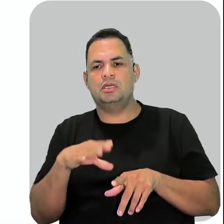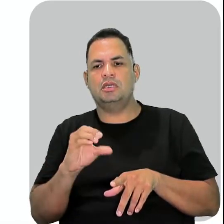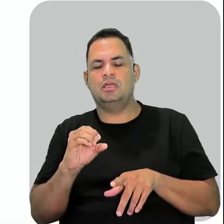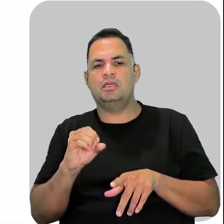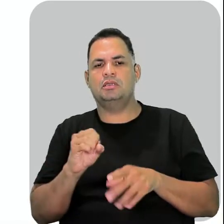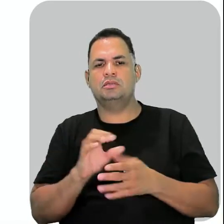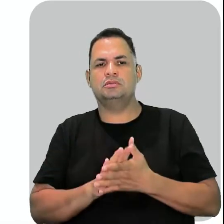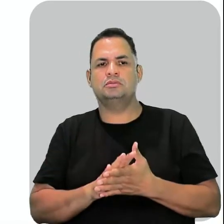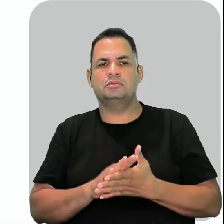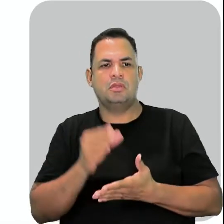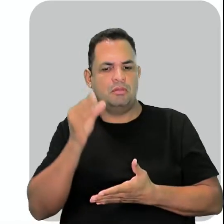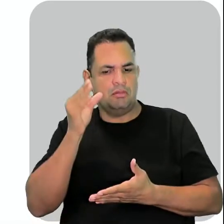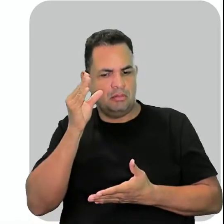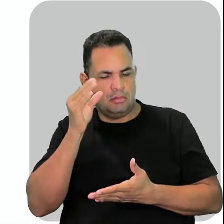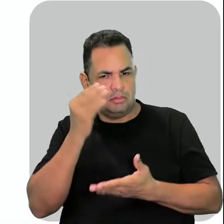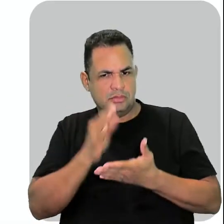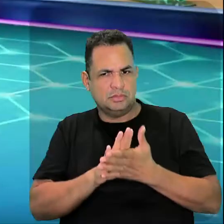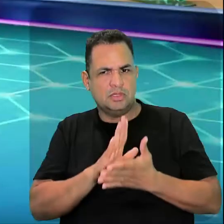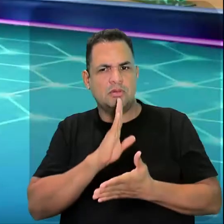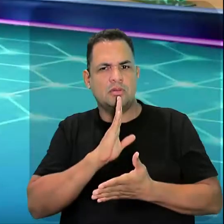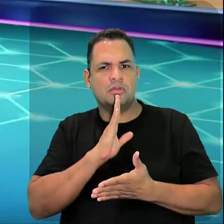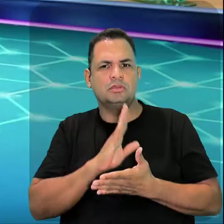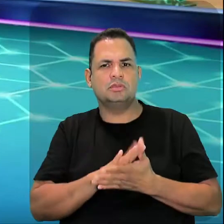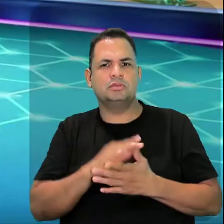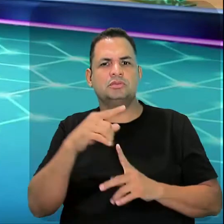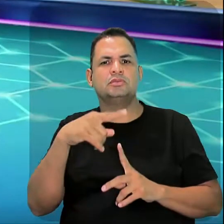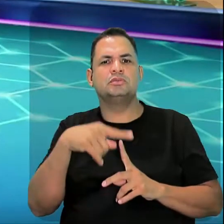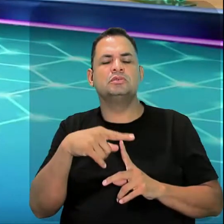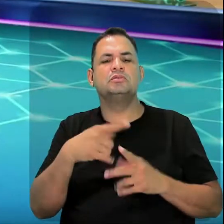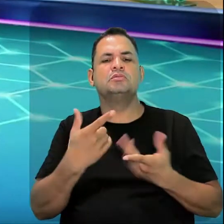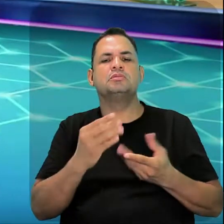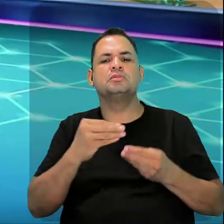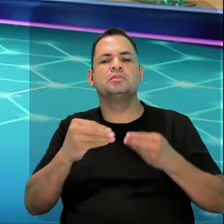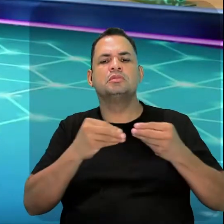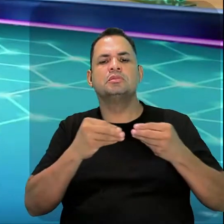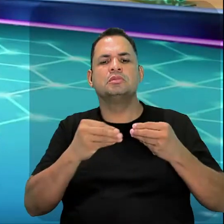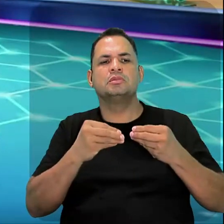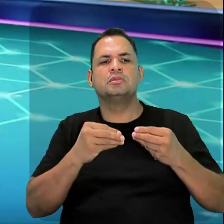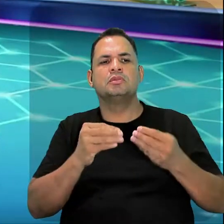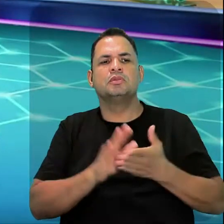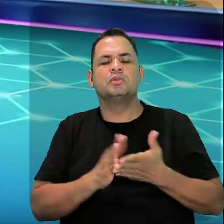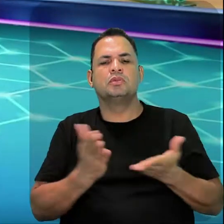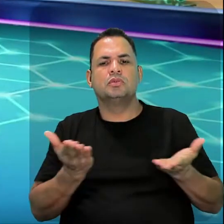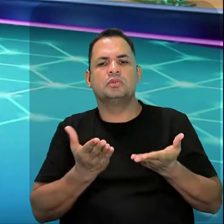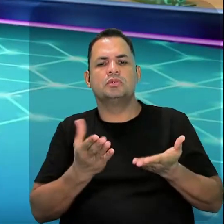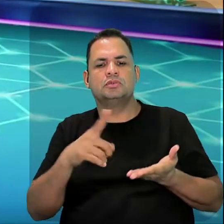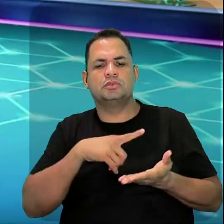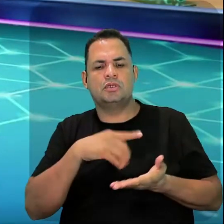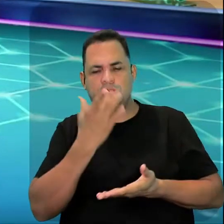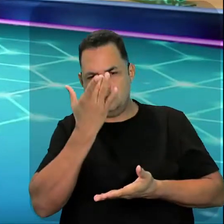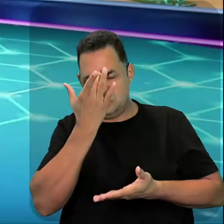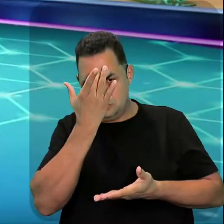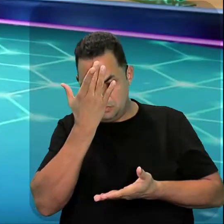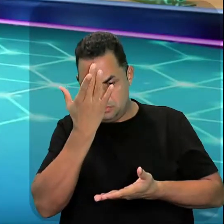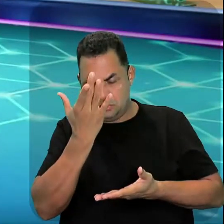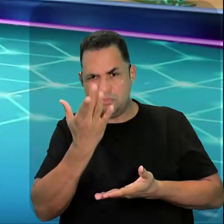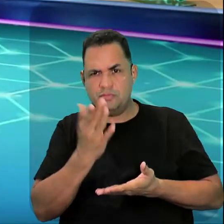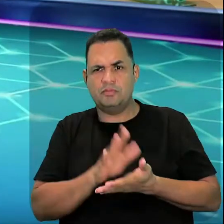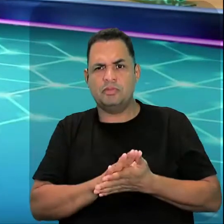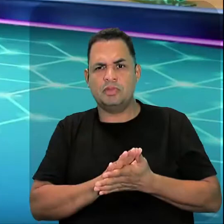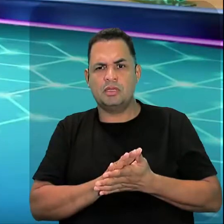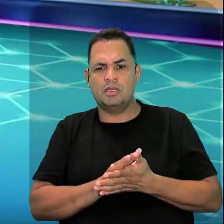que é interessante de você conhecer esses tipos de plástico? Hoje em dia nós temos muitas facilidades no